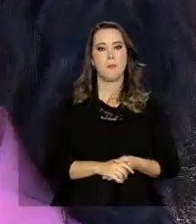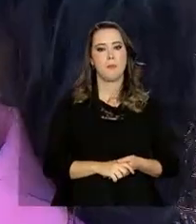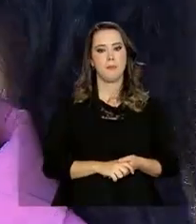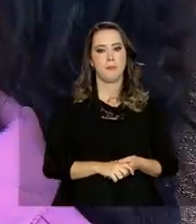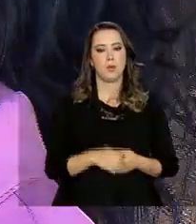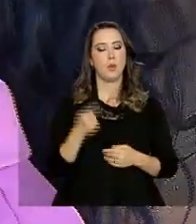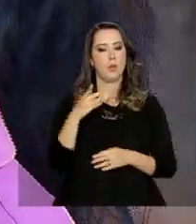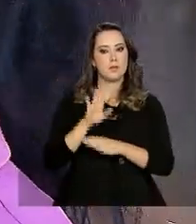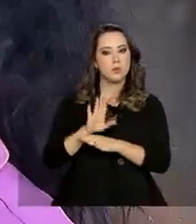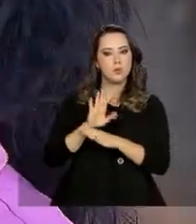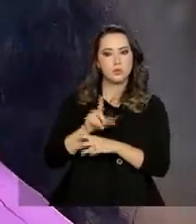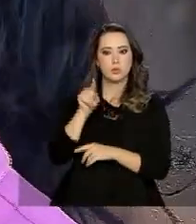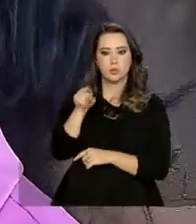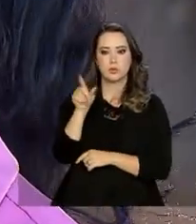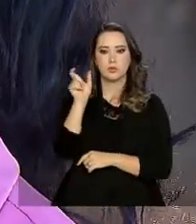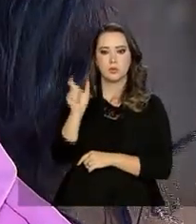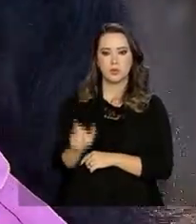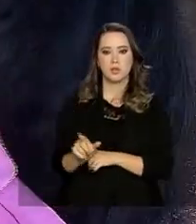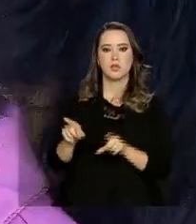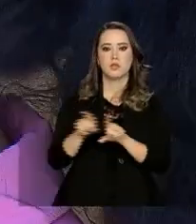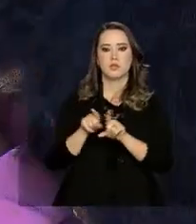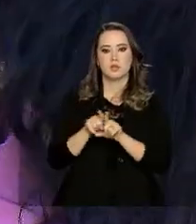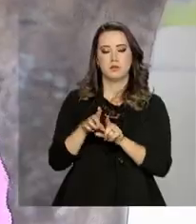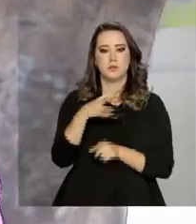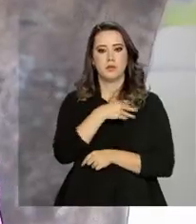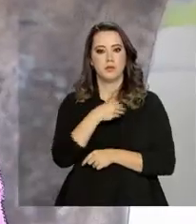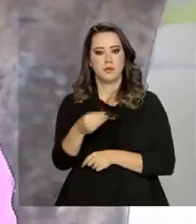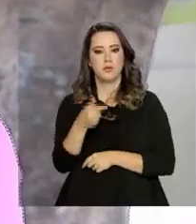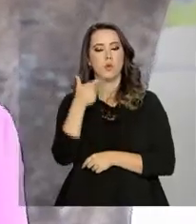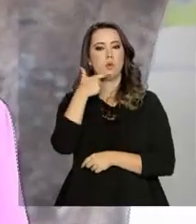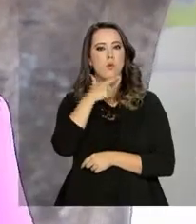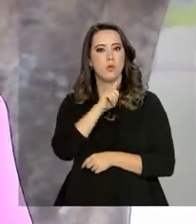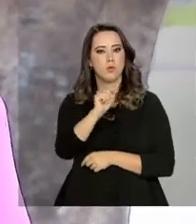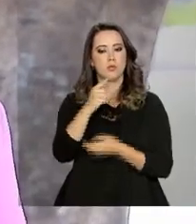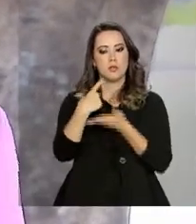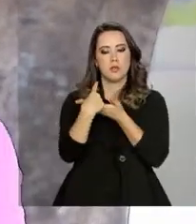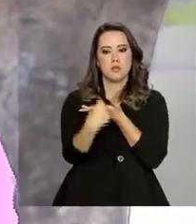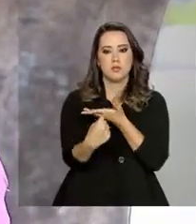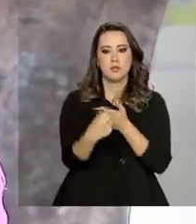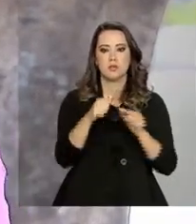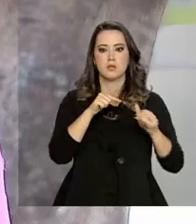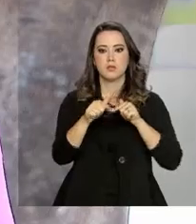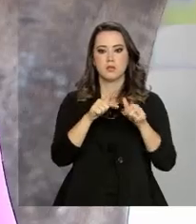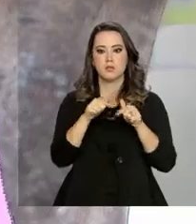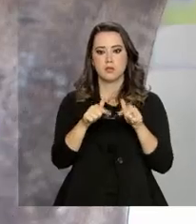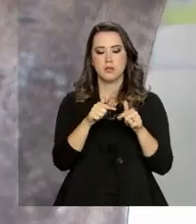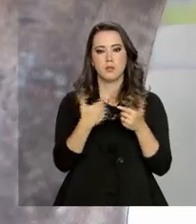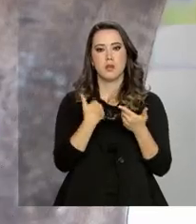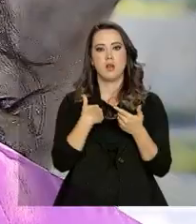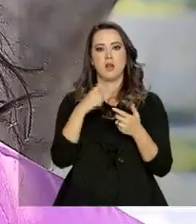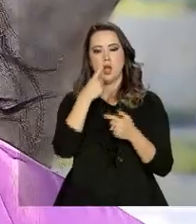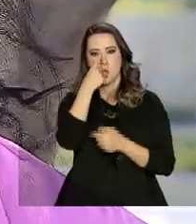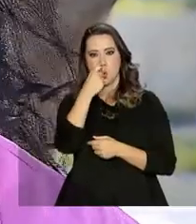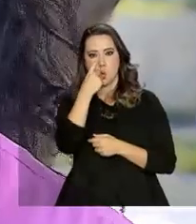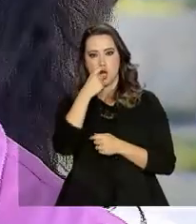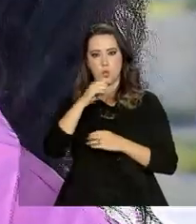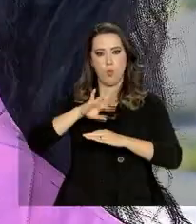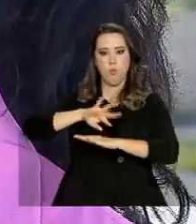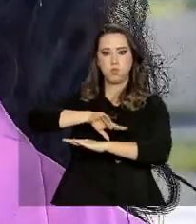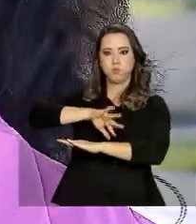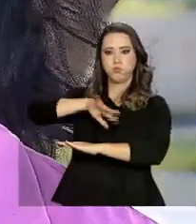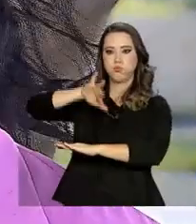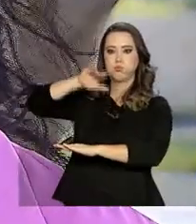com esse apoio que ela e também o filho conseguiram deixar de trabalhar no lixão da cidade eu cheguei aqui no